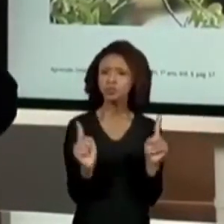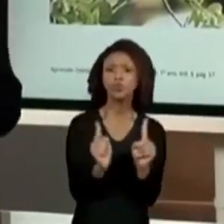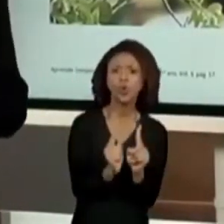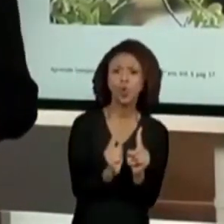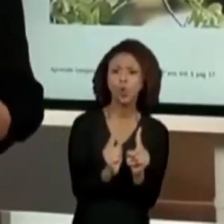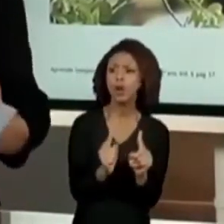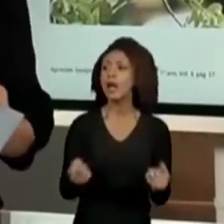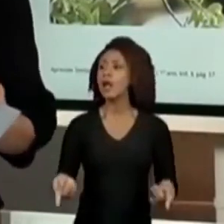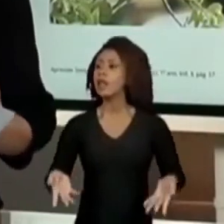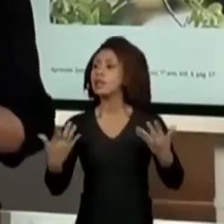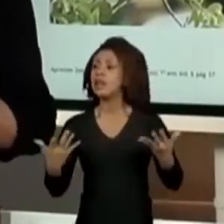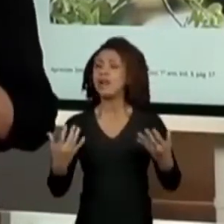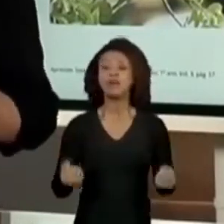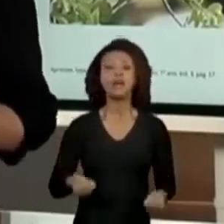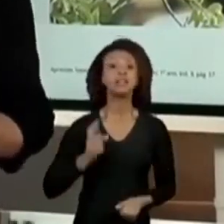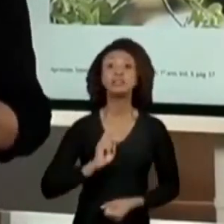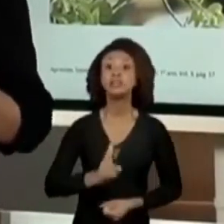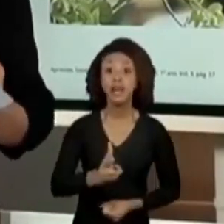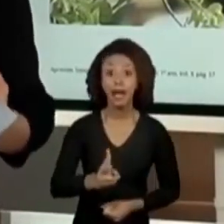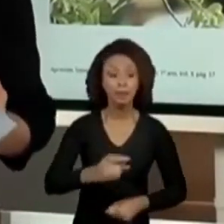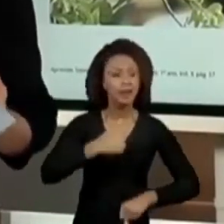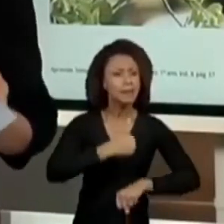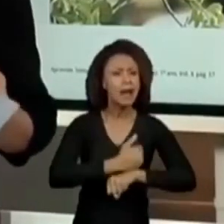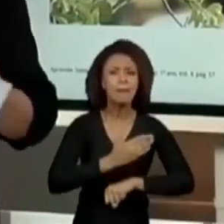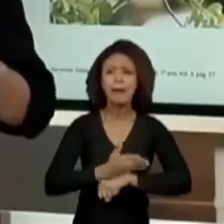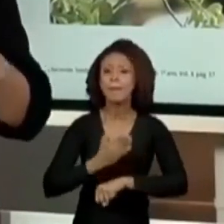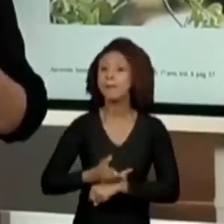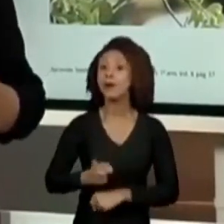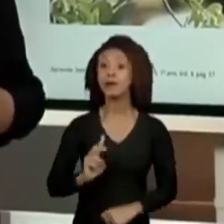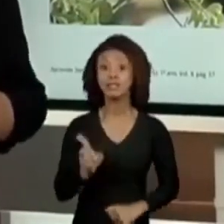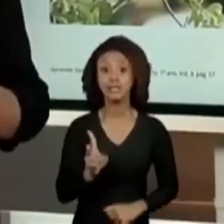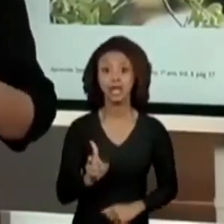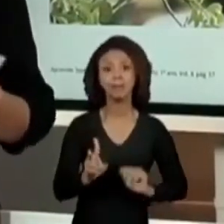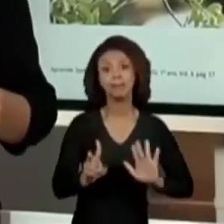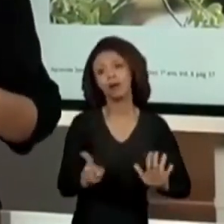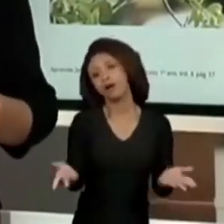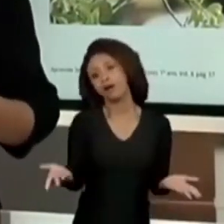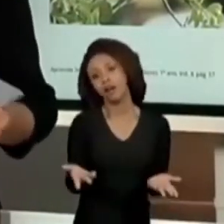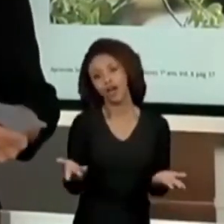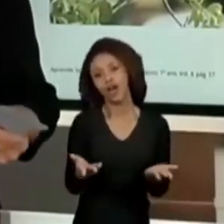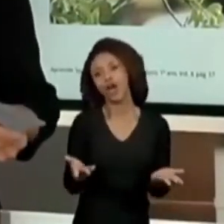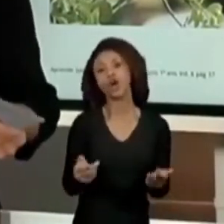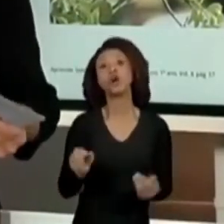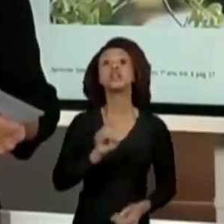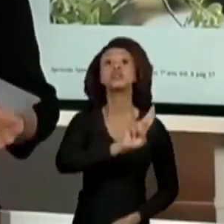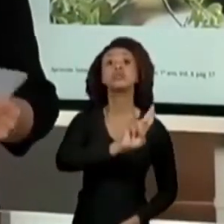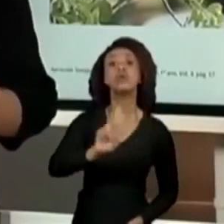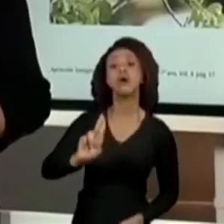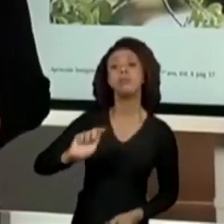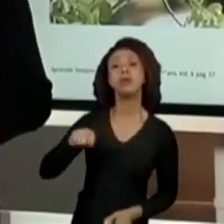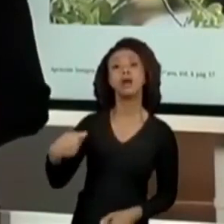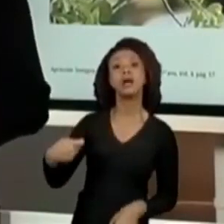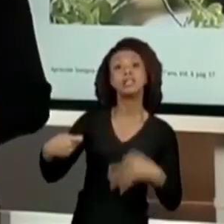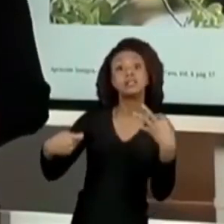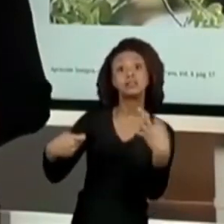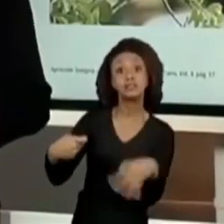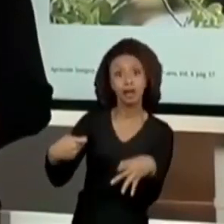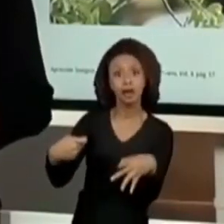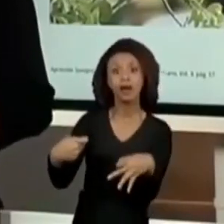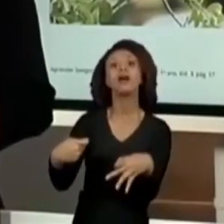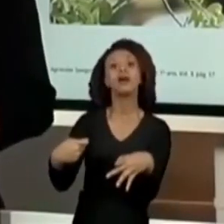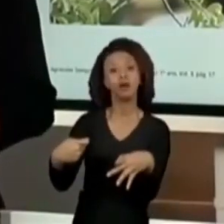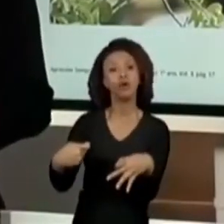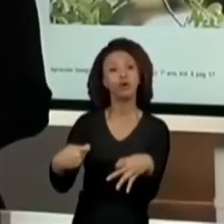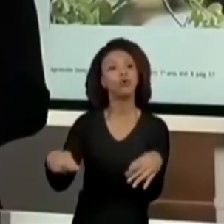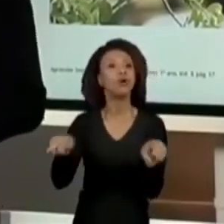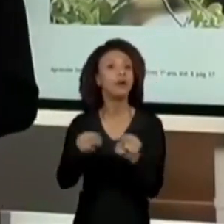mais pesado. A gente sempre faz isso, o tempo todo. É que agora a gente vai usar aqui os nomes corretos e mostrando